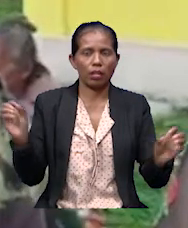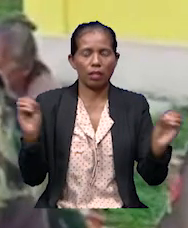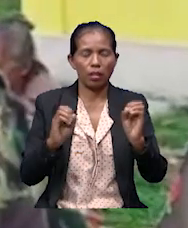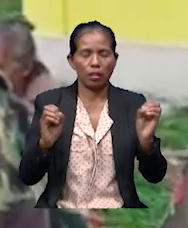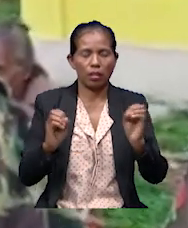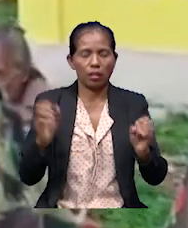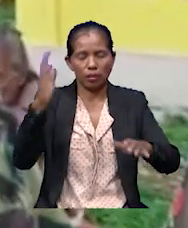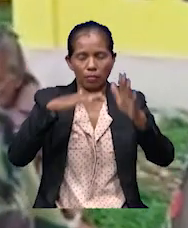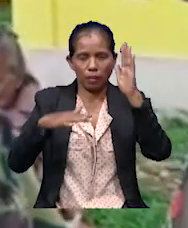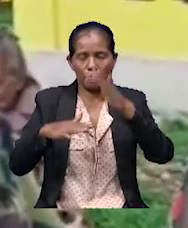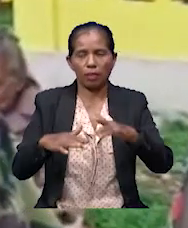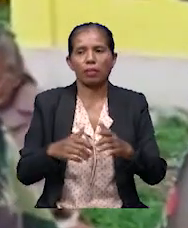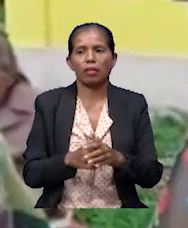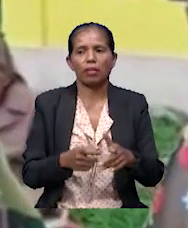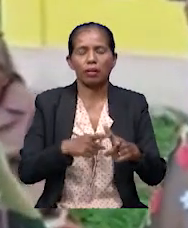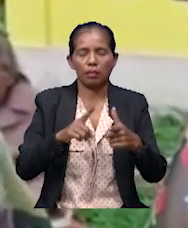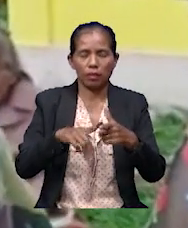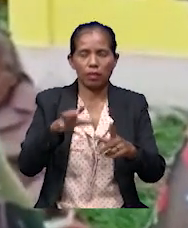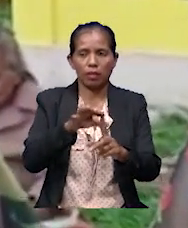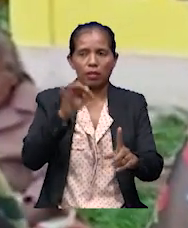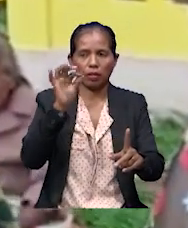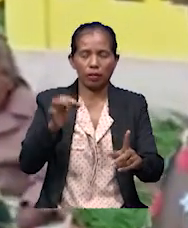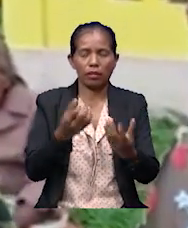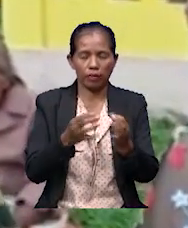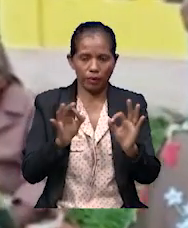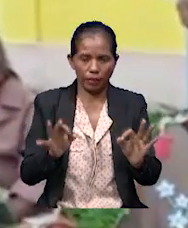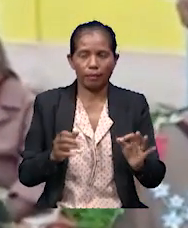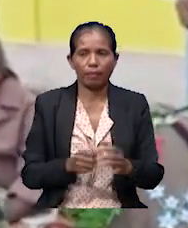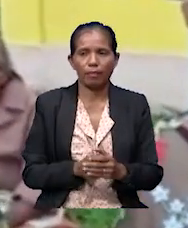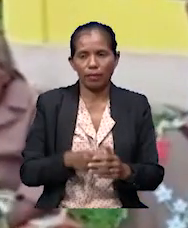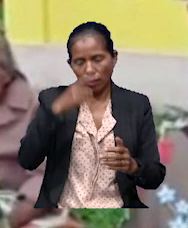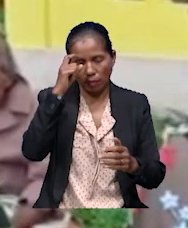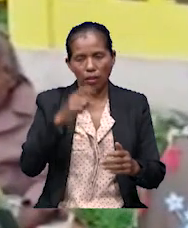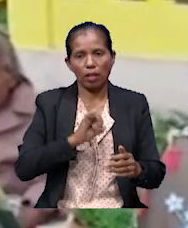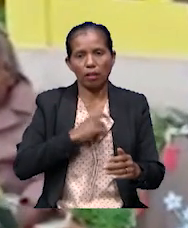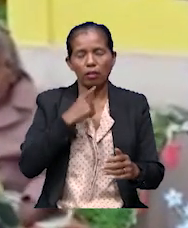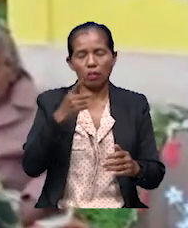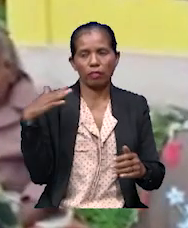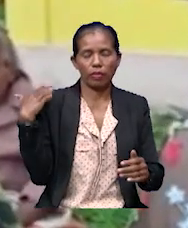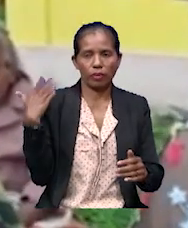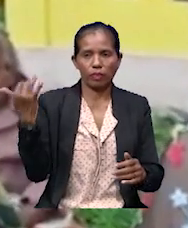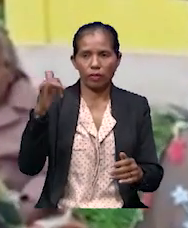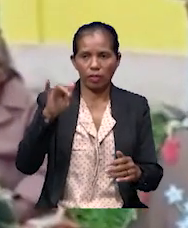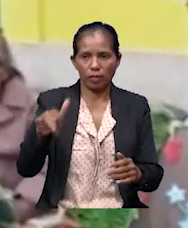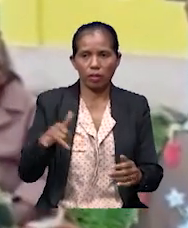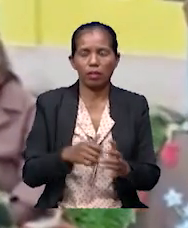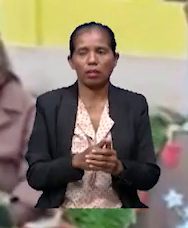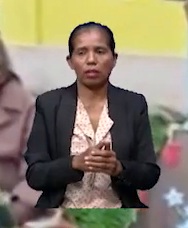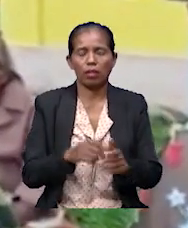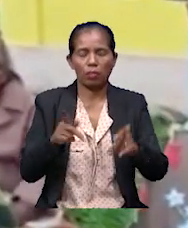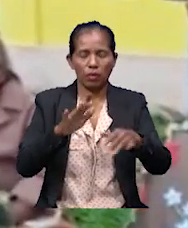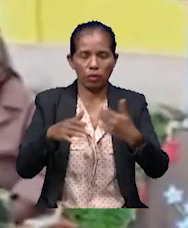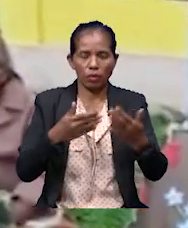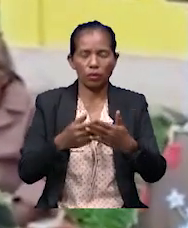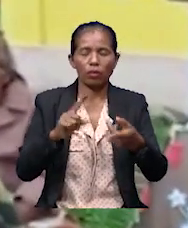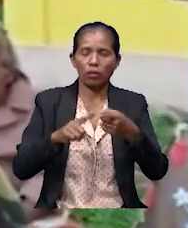la ia problemas depois de eleições até o eleição em Alá. Também era uma apela para os jovens, para patriotas, nacionalistas e